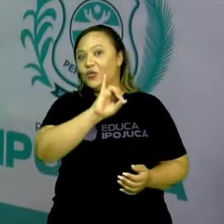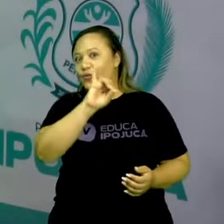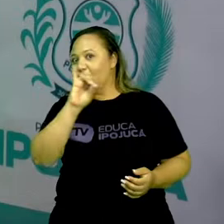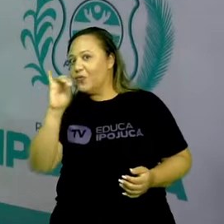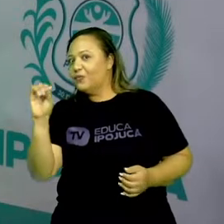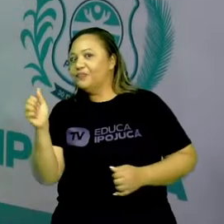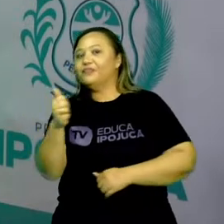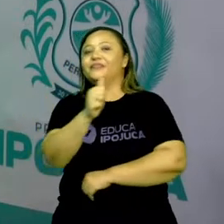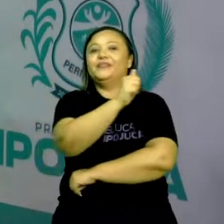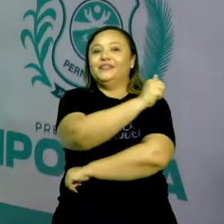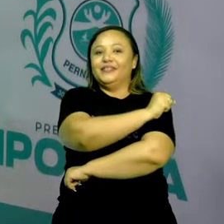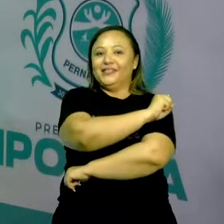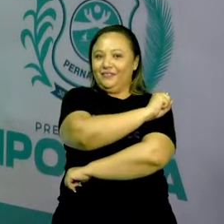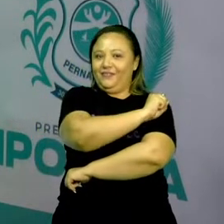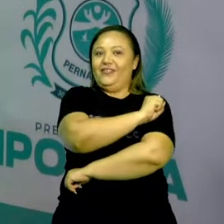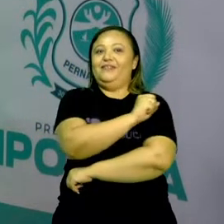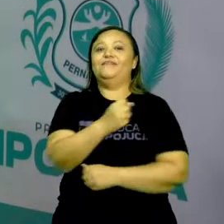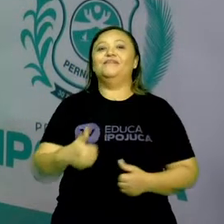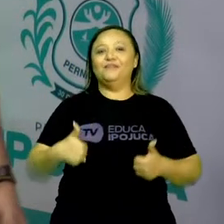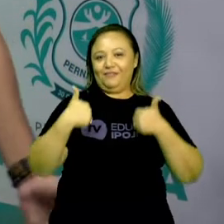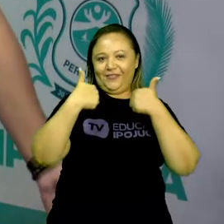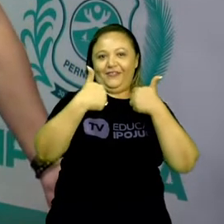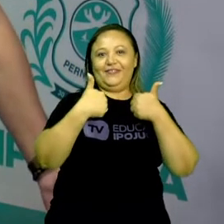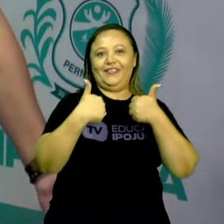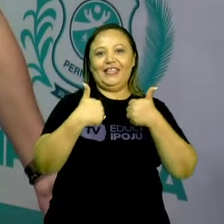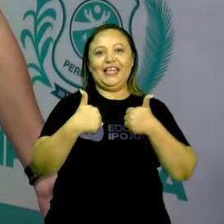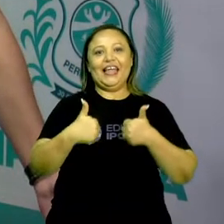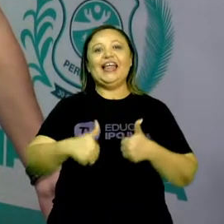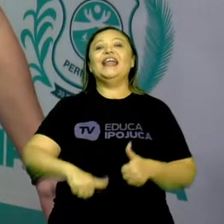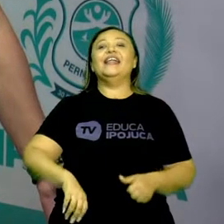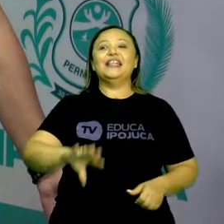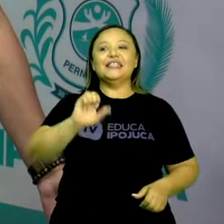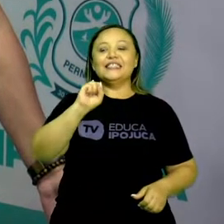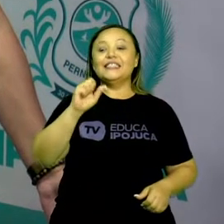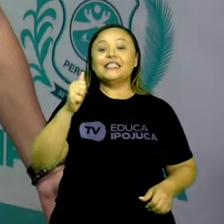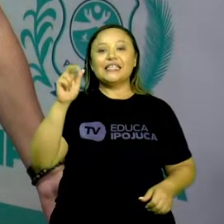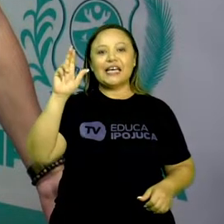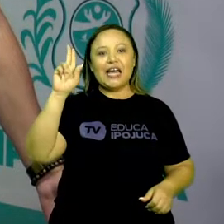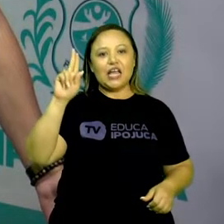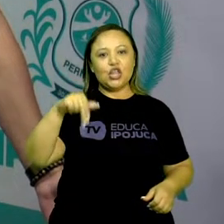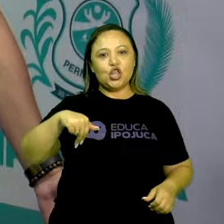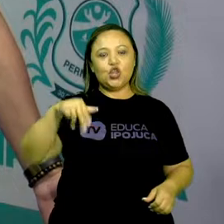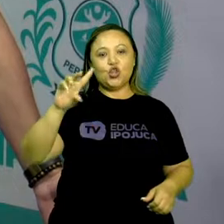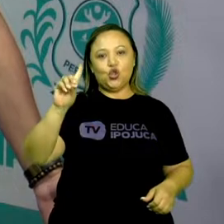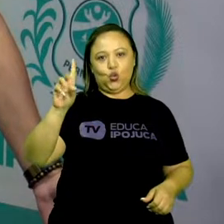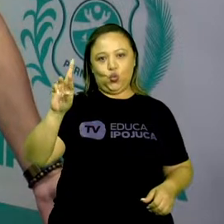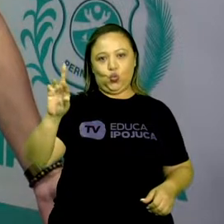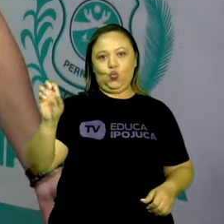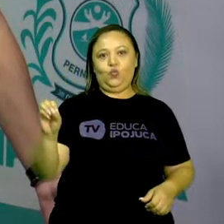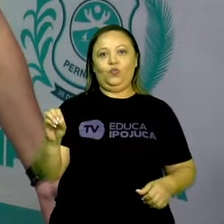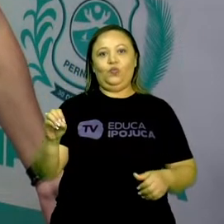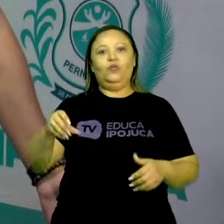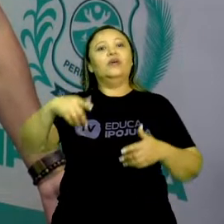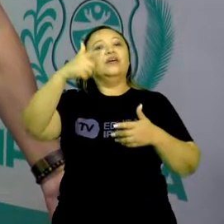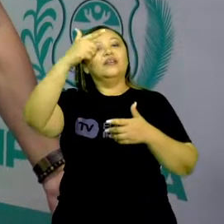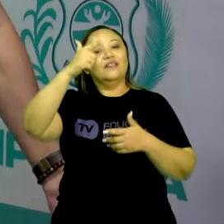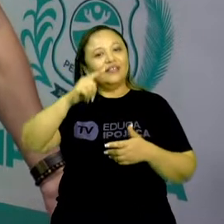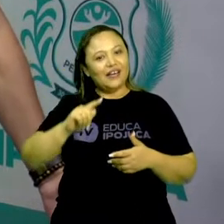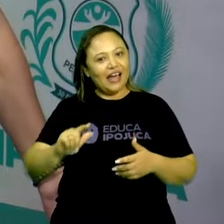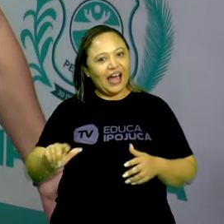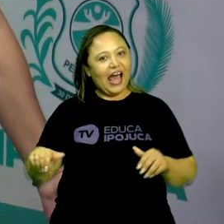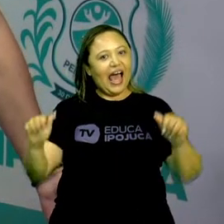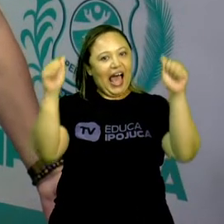E aí, oitavo ano, tudo bom com vocês? Tio Sandro na área para mais uma aula de artes.